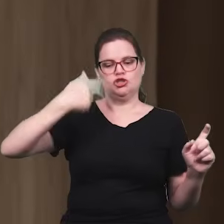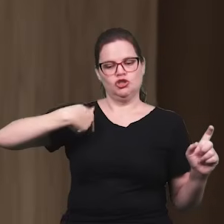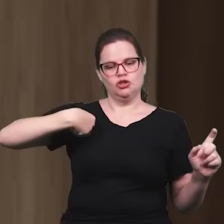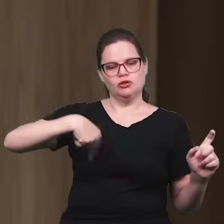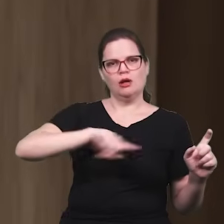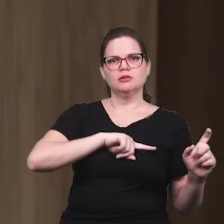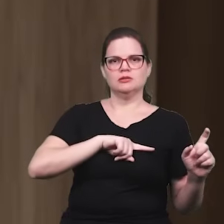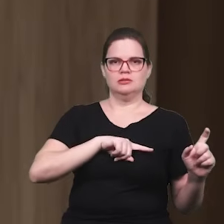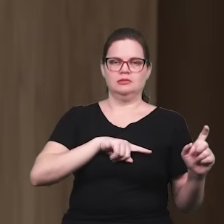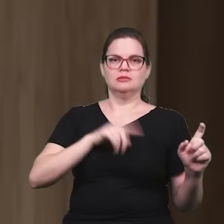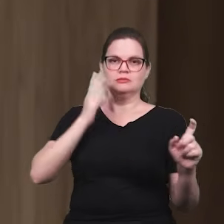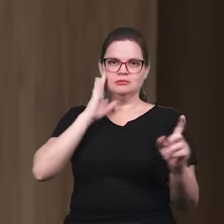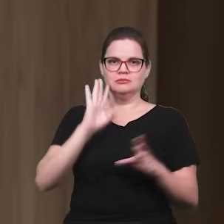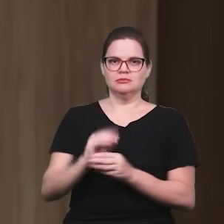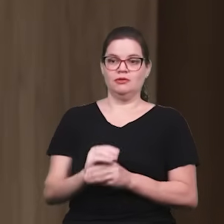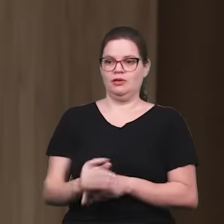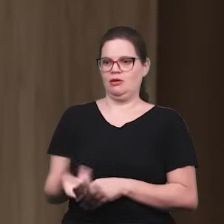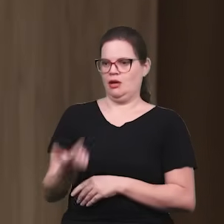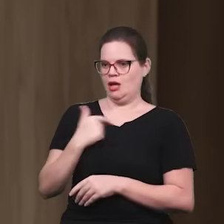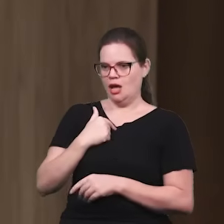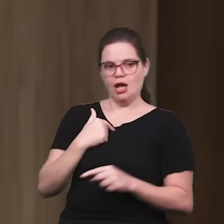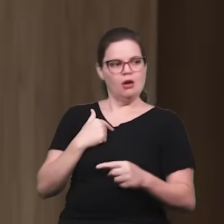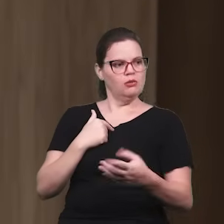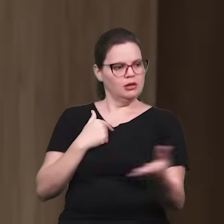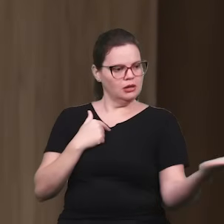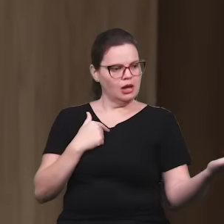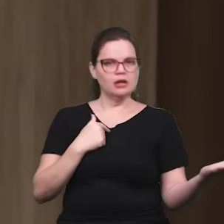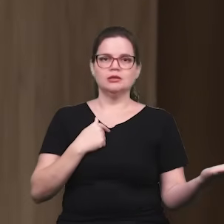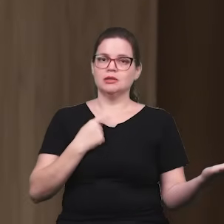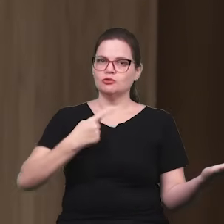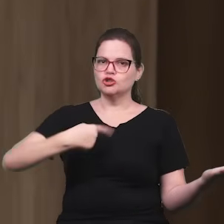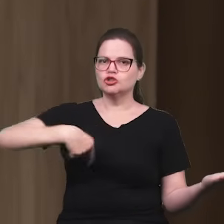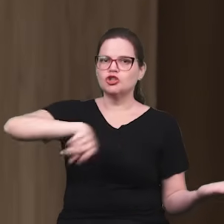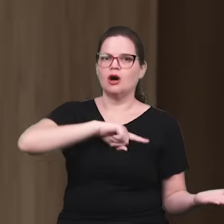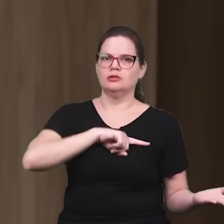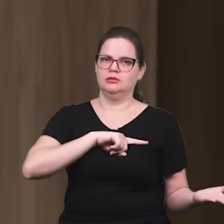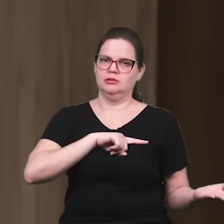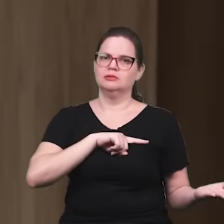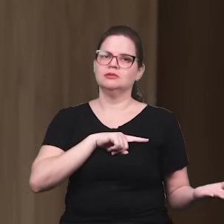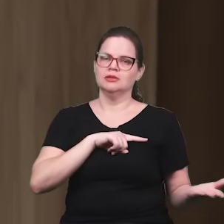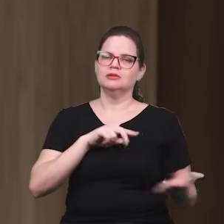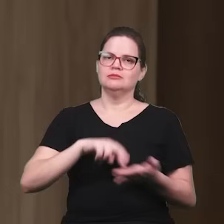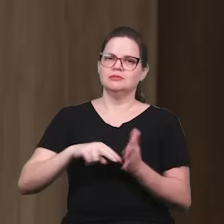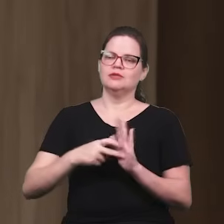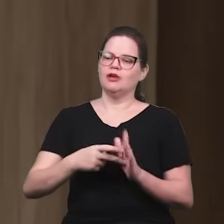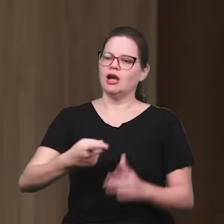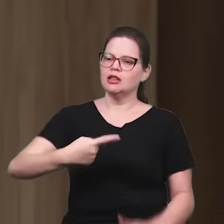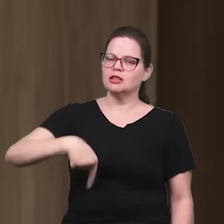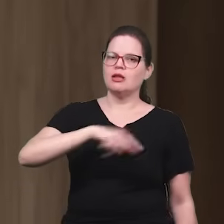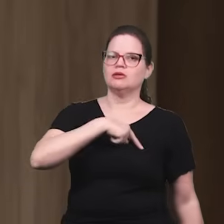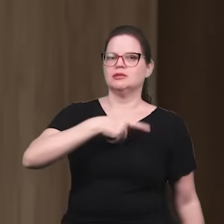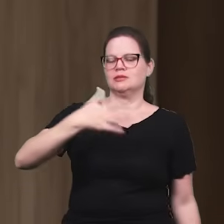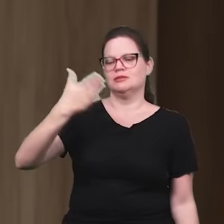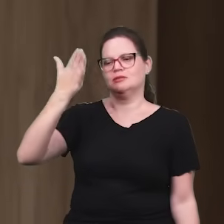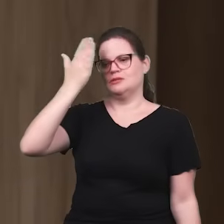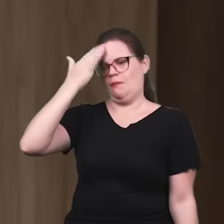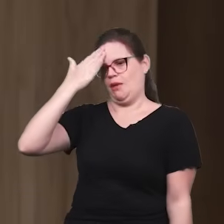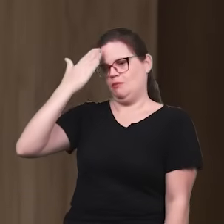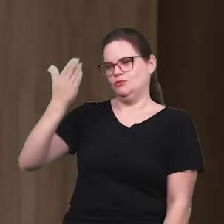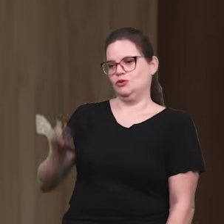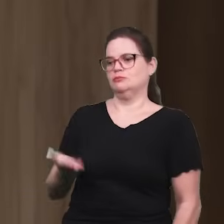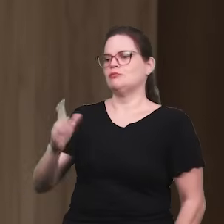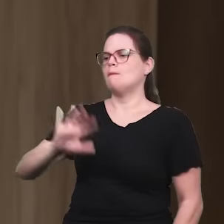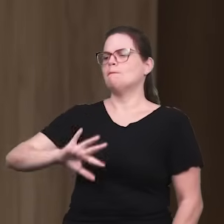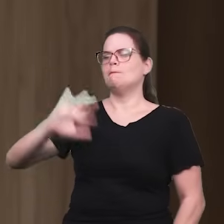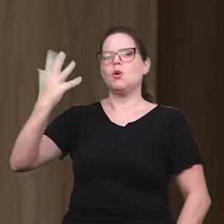outras pessoas, além dele, tinham conhecimento do fato, dos sinais,